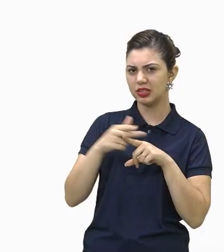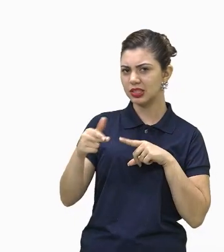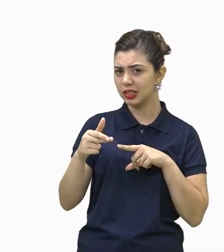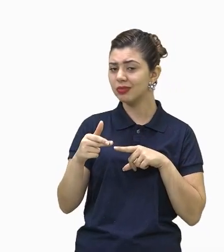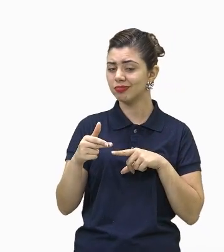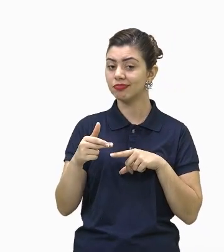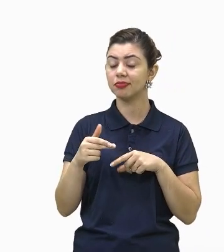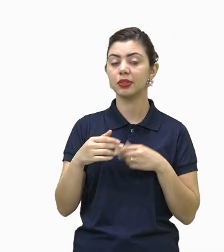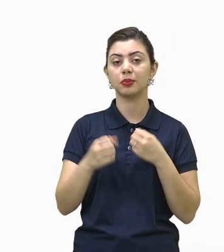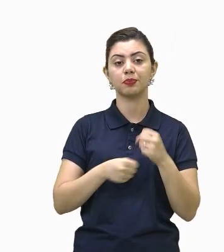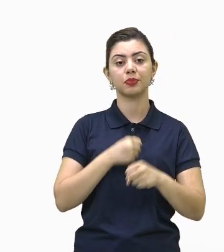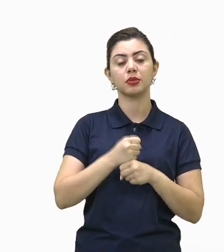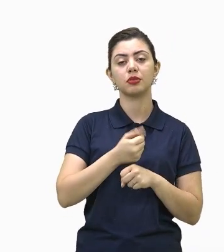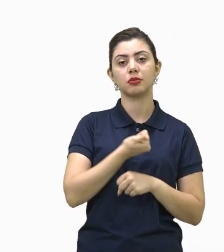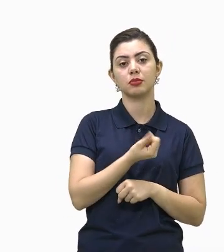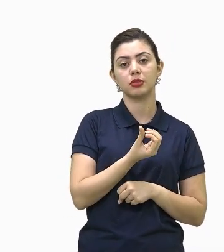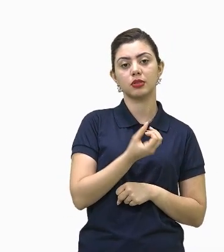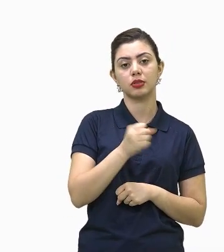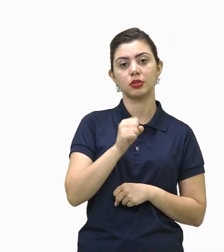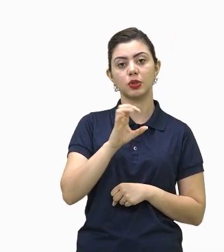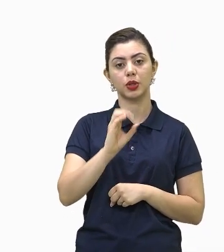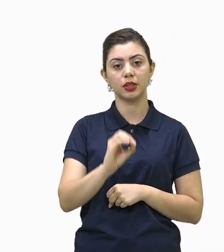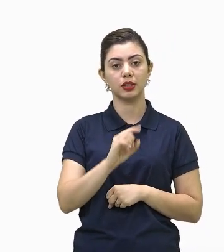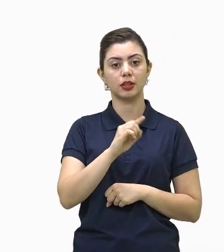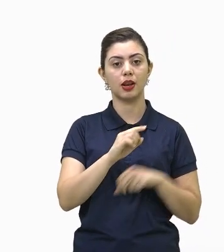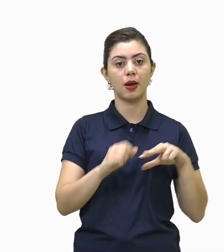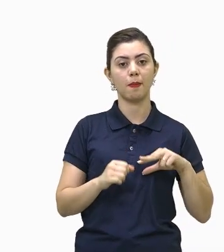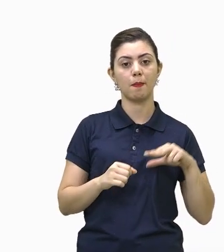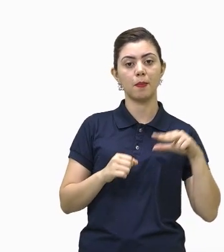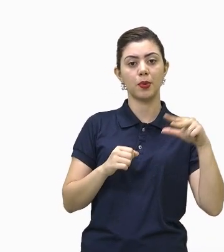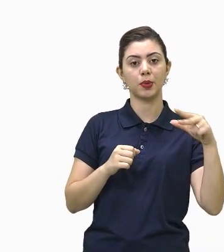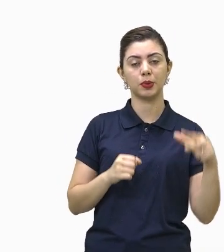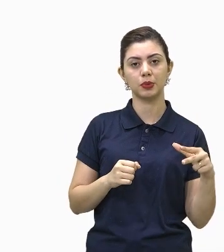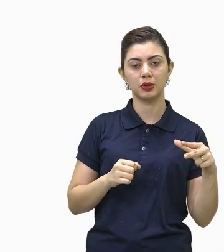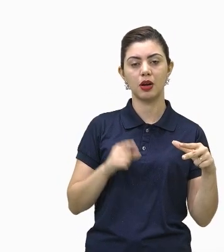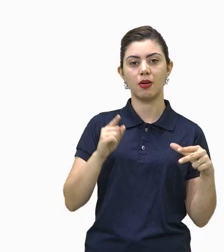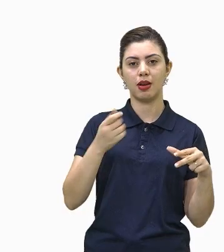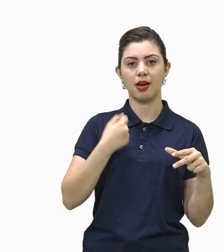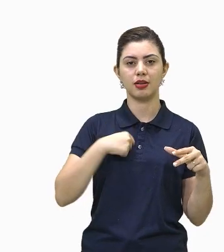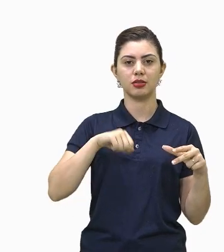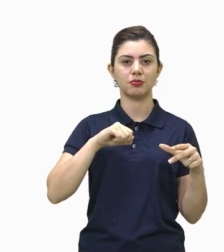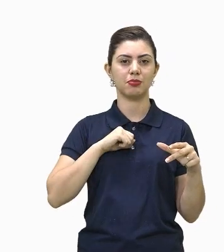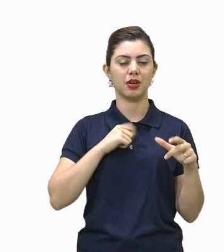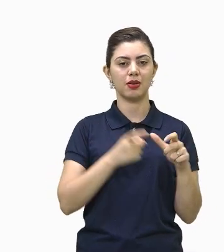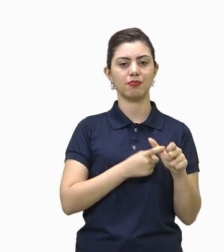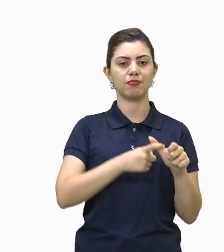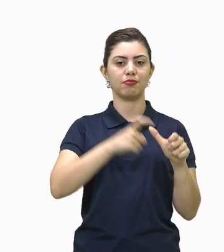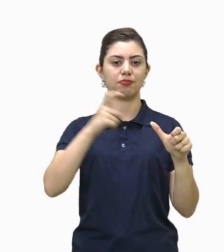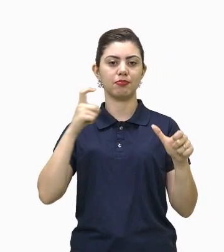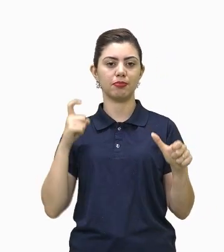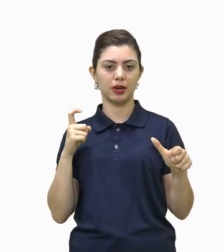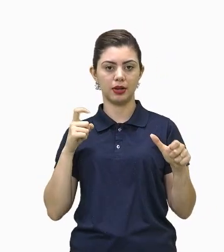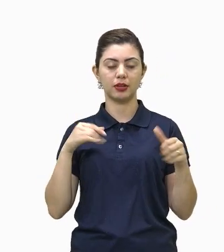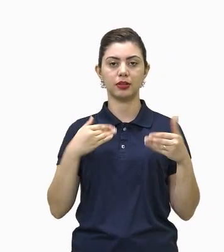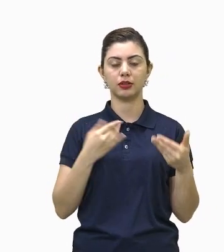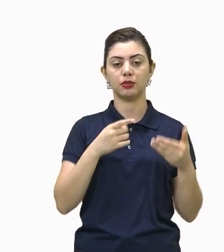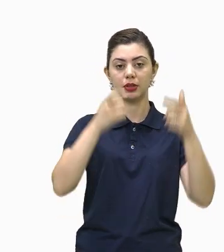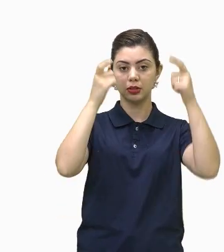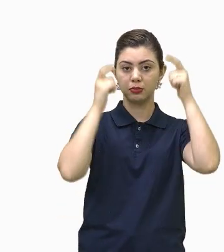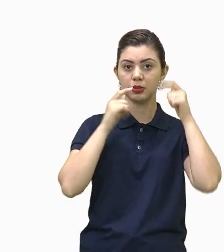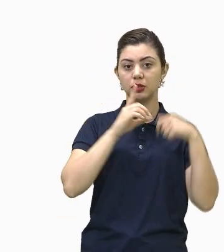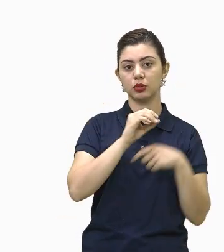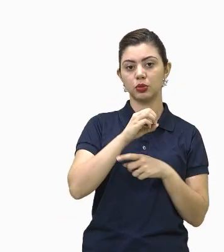Em 1680, Portugal consegue sair do domínio espanhol com a ascensão, então, ao trono do Dom João